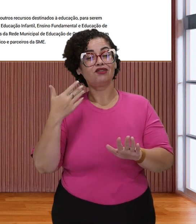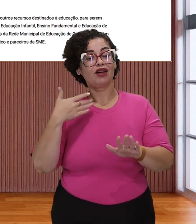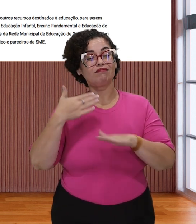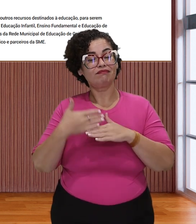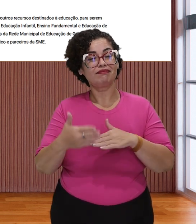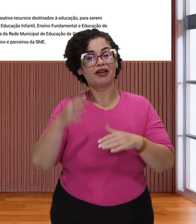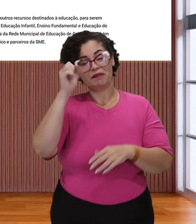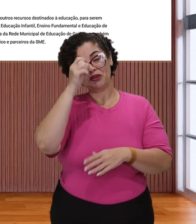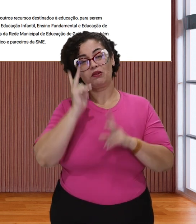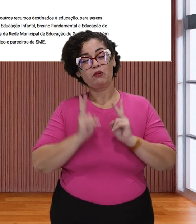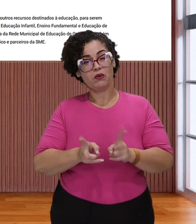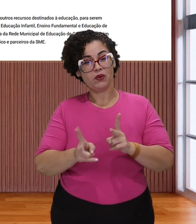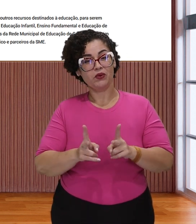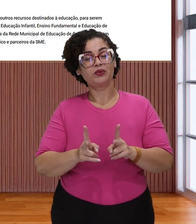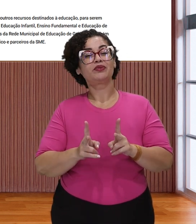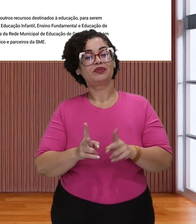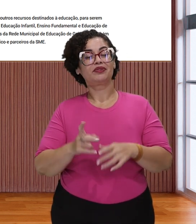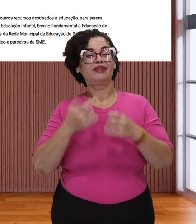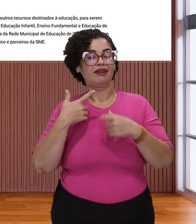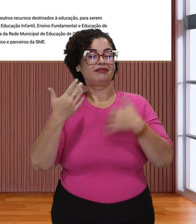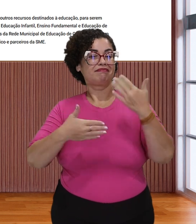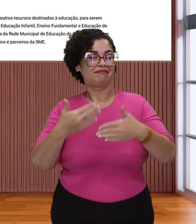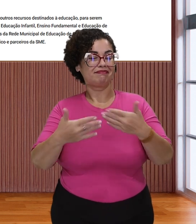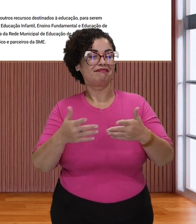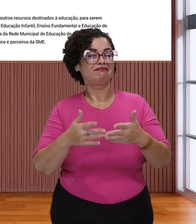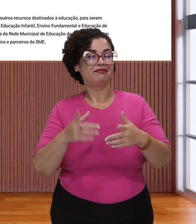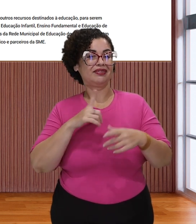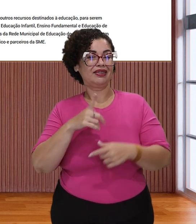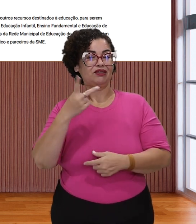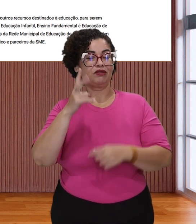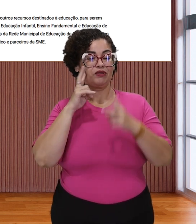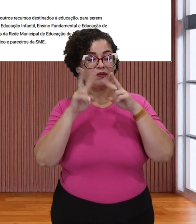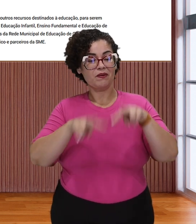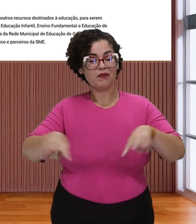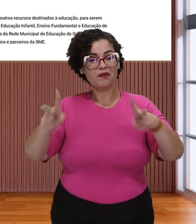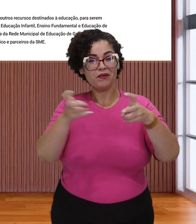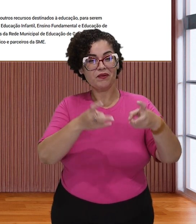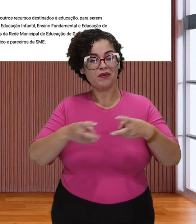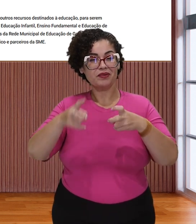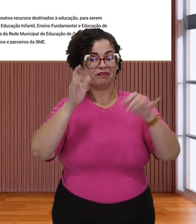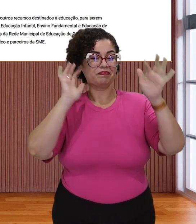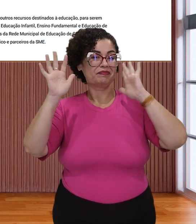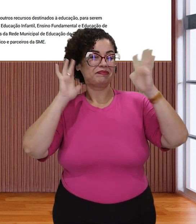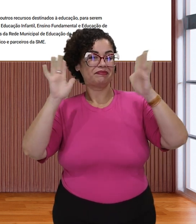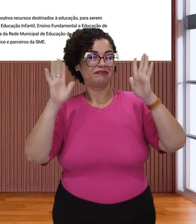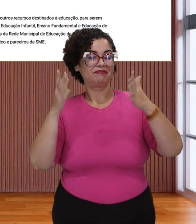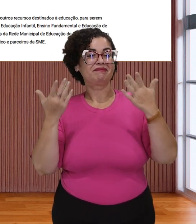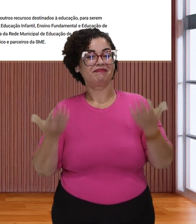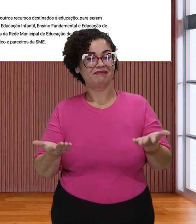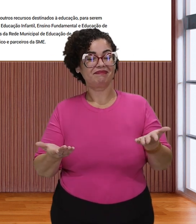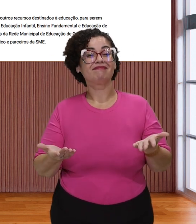que a gente aprendeu hoje continua ecoando aí, dentro do seu olhar, no seu